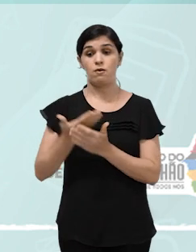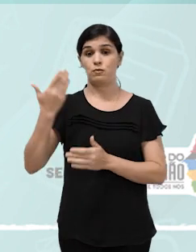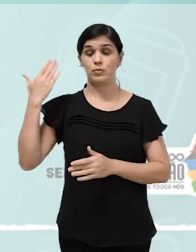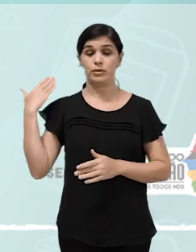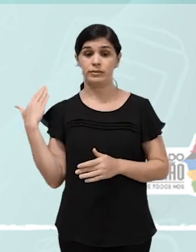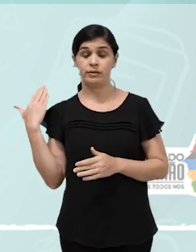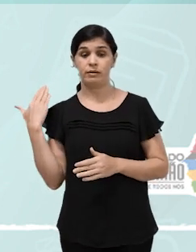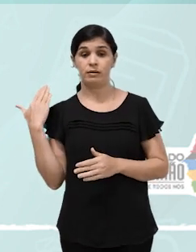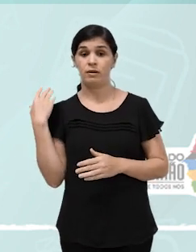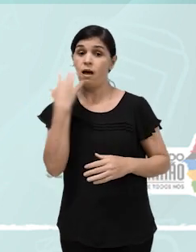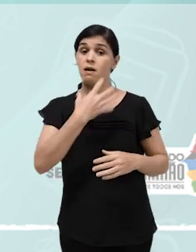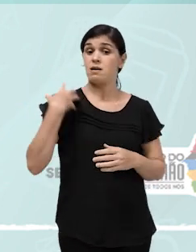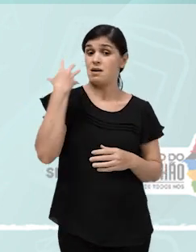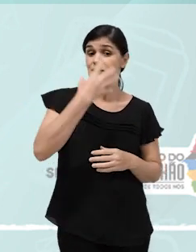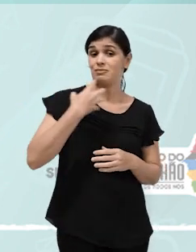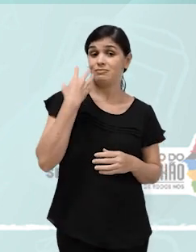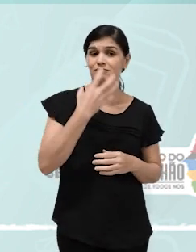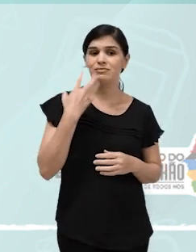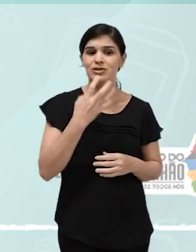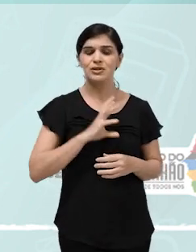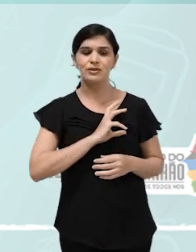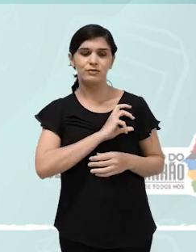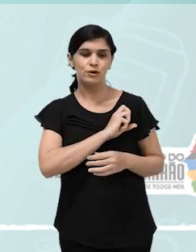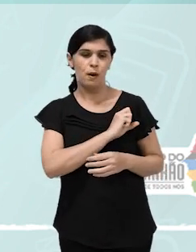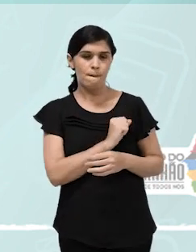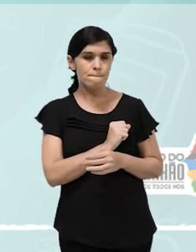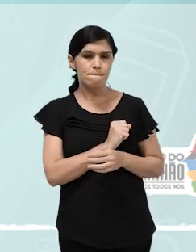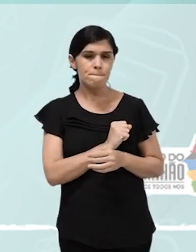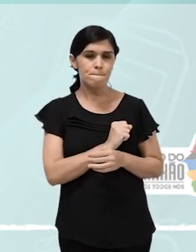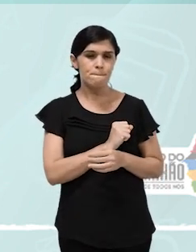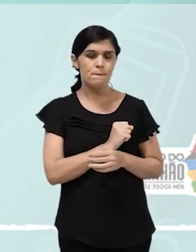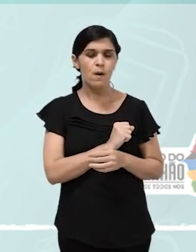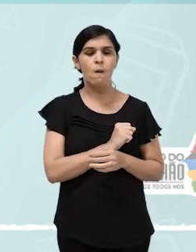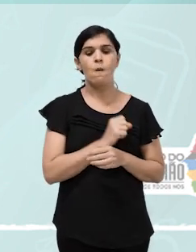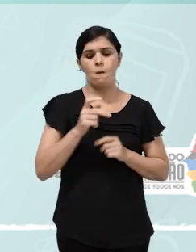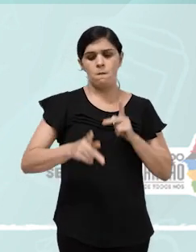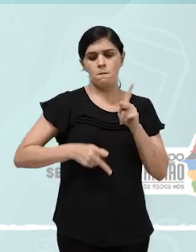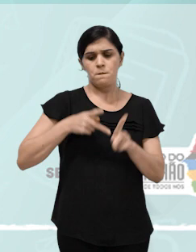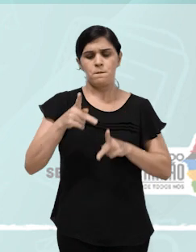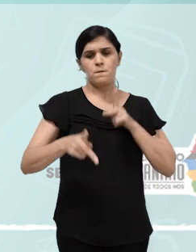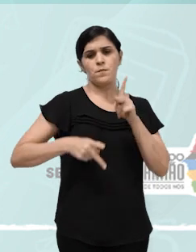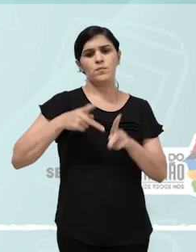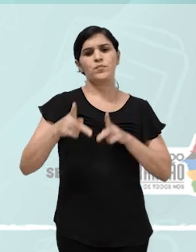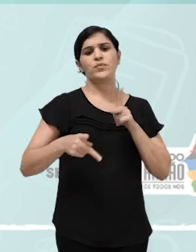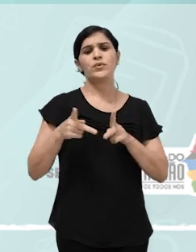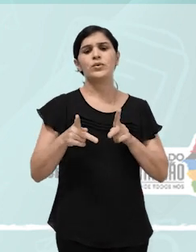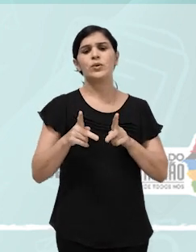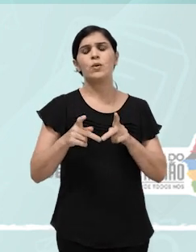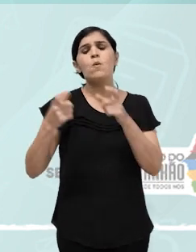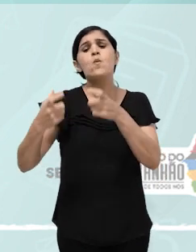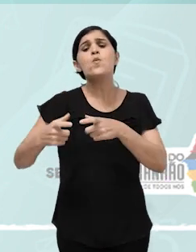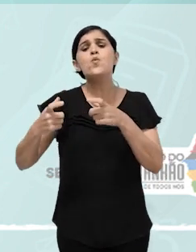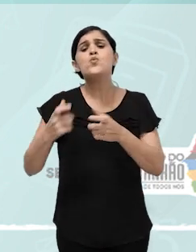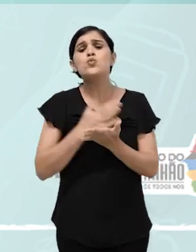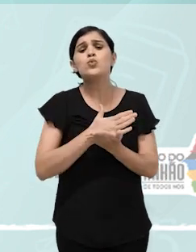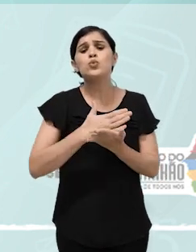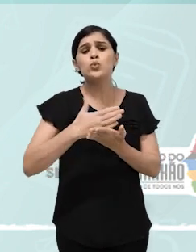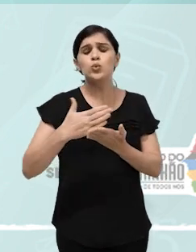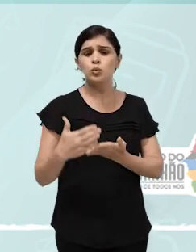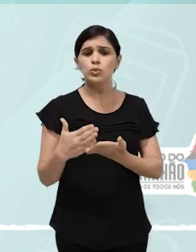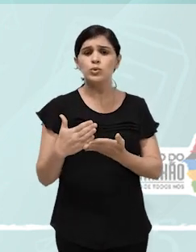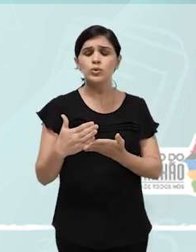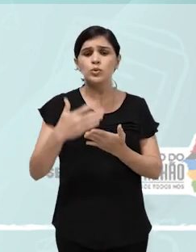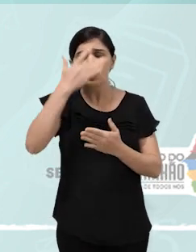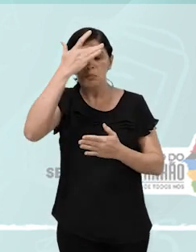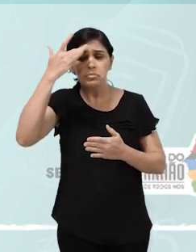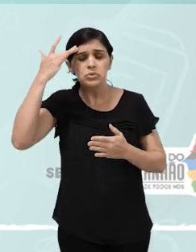amor são de origem nitidamente popular? Onde elas começaram? Foi com o povão? É tudo isso que você